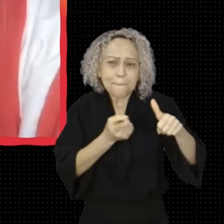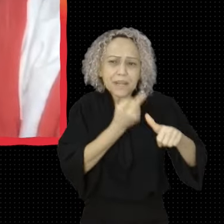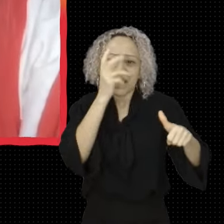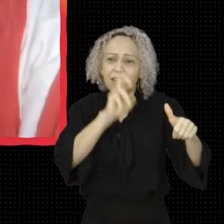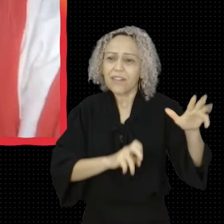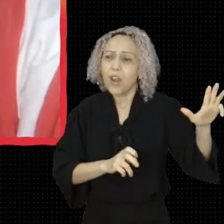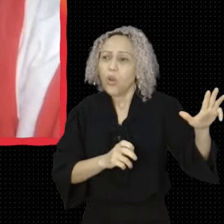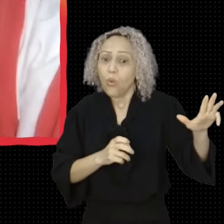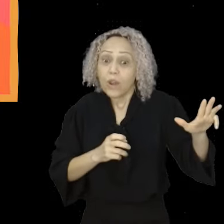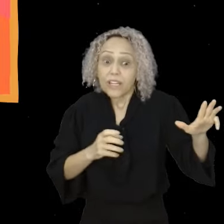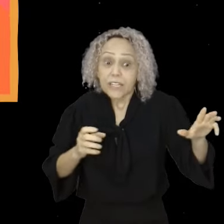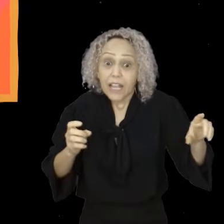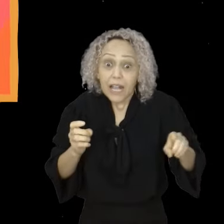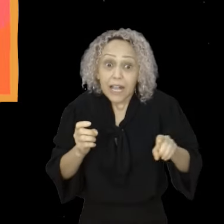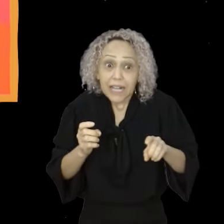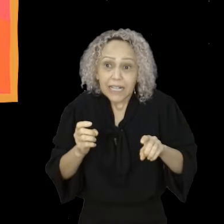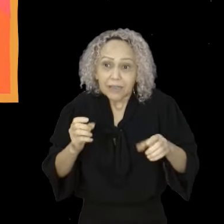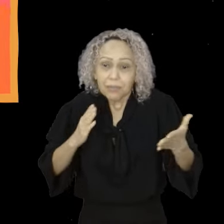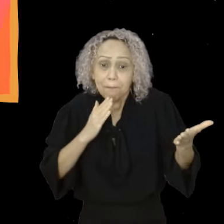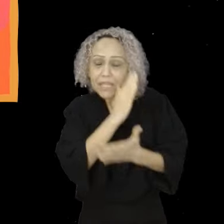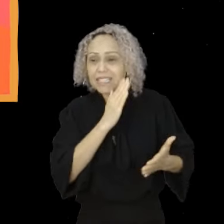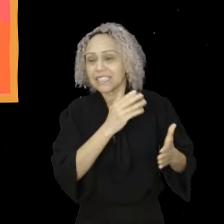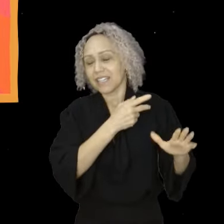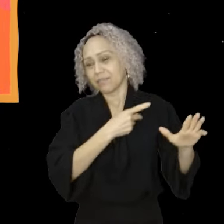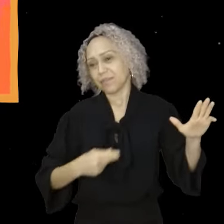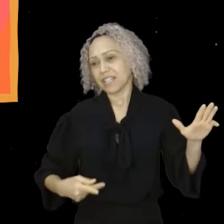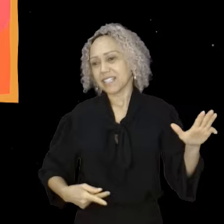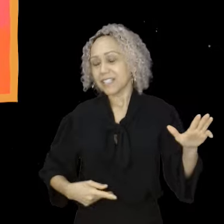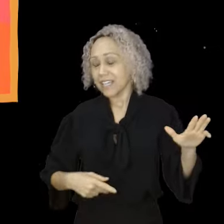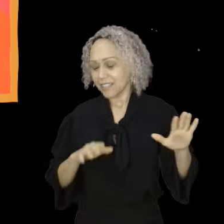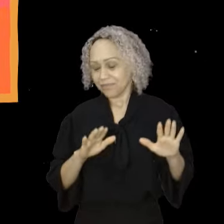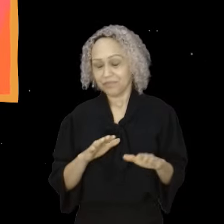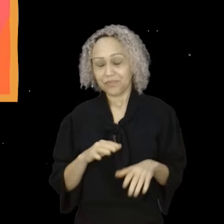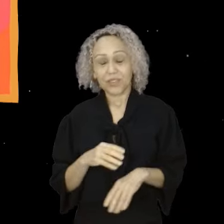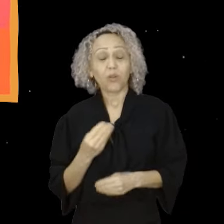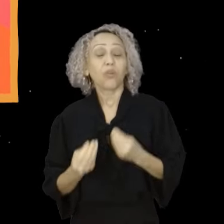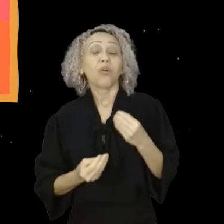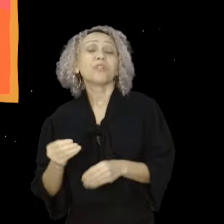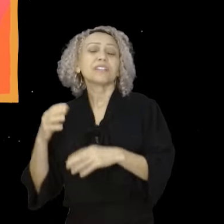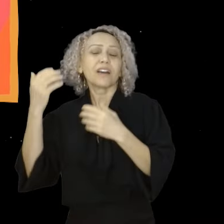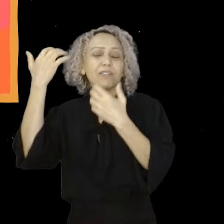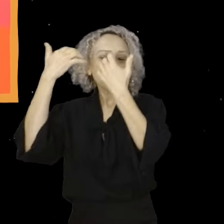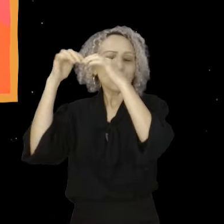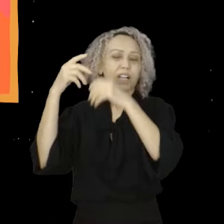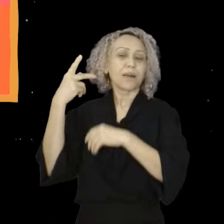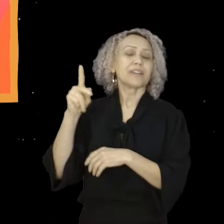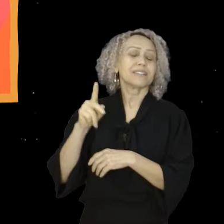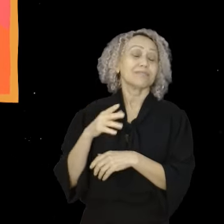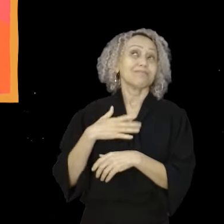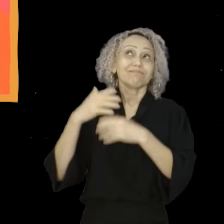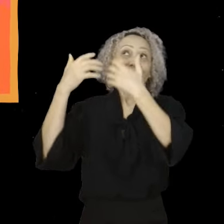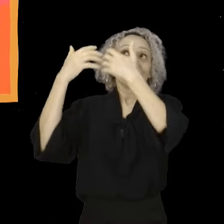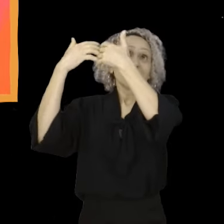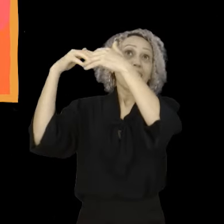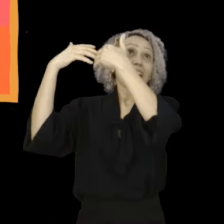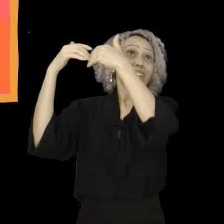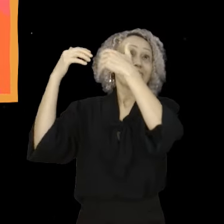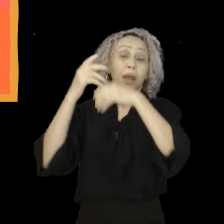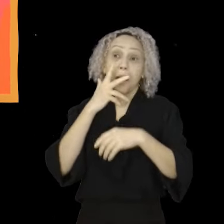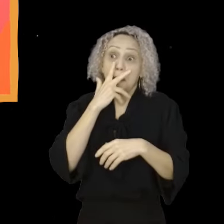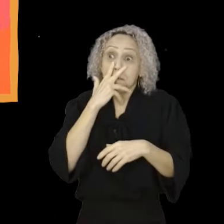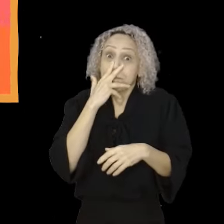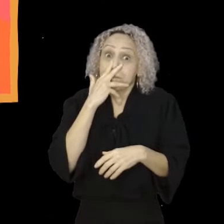cabeça tava um turbilhão nesse dia, porque parecia final de campeonato, né? Parecia a emoção da Copa de